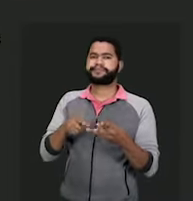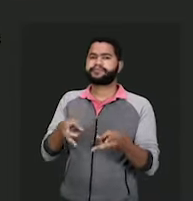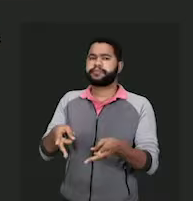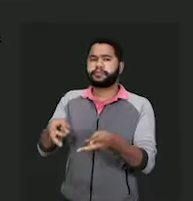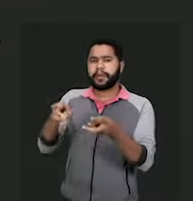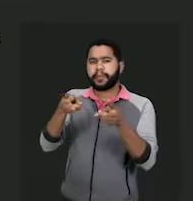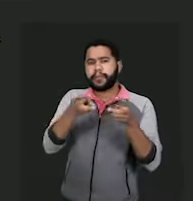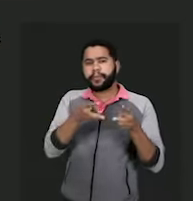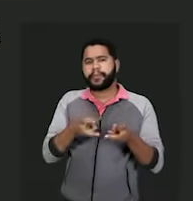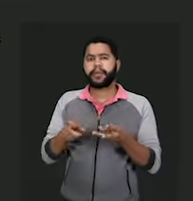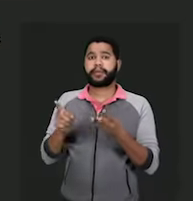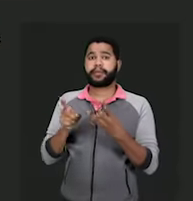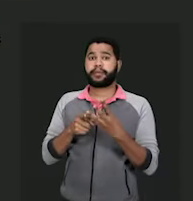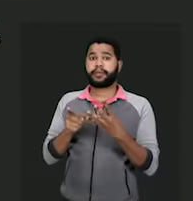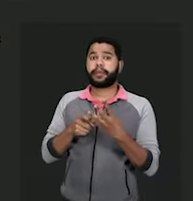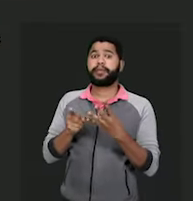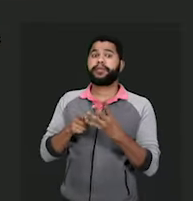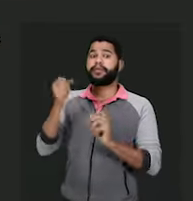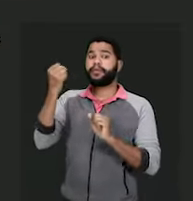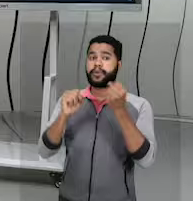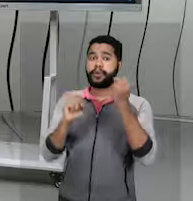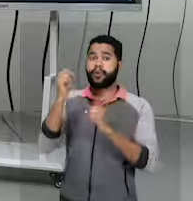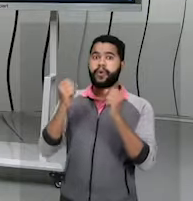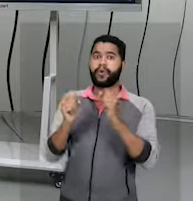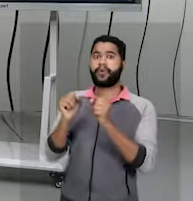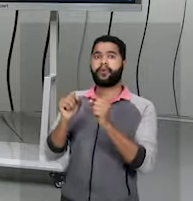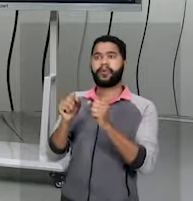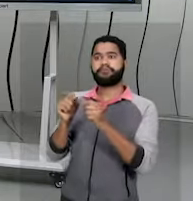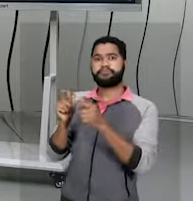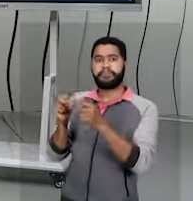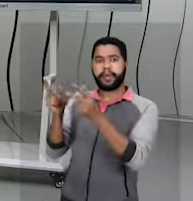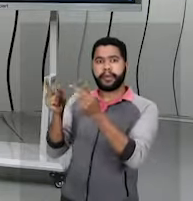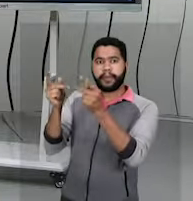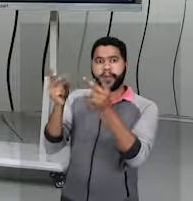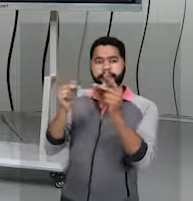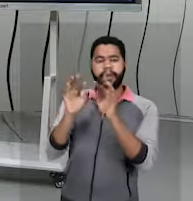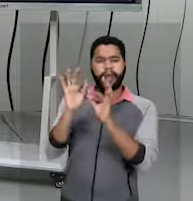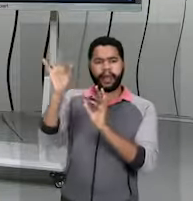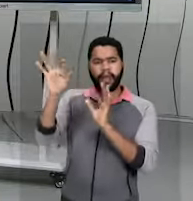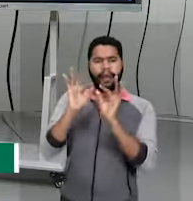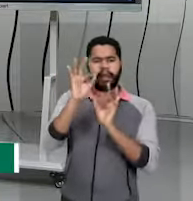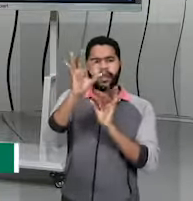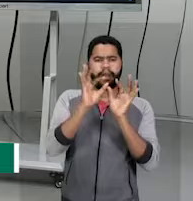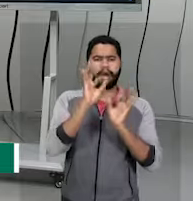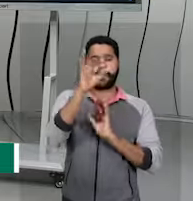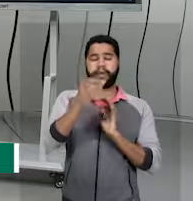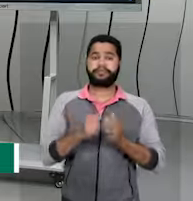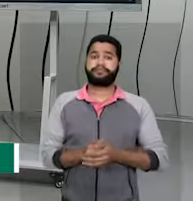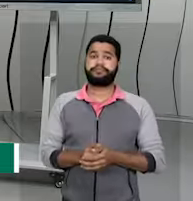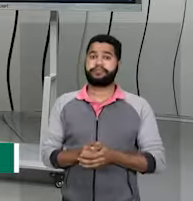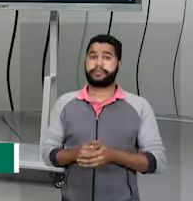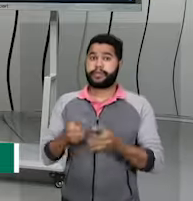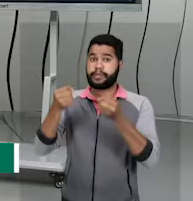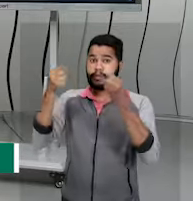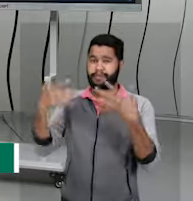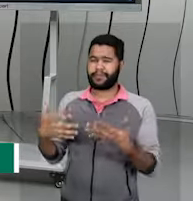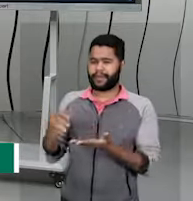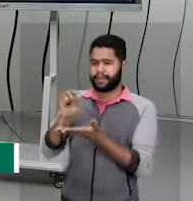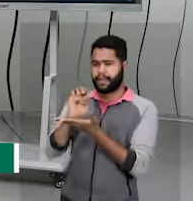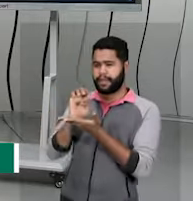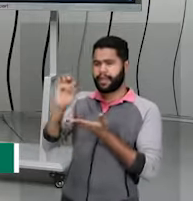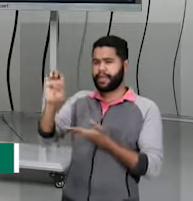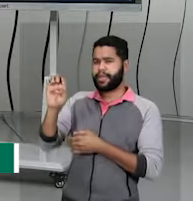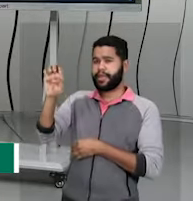chegam em lugares tão distantes Então veja só quando nós falamos de exportação